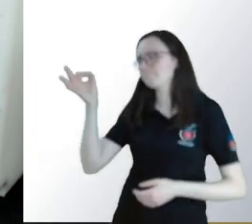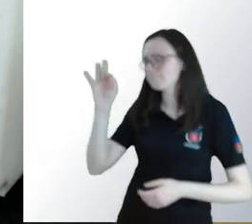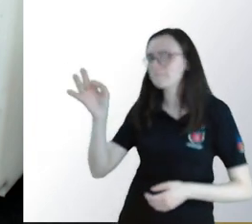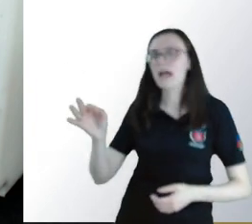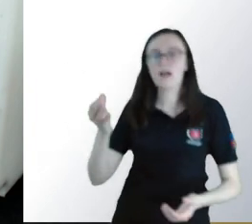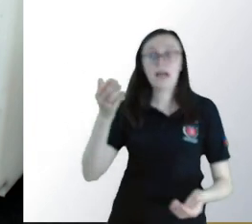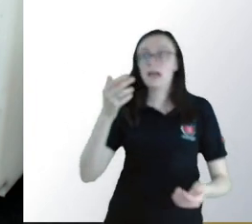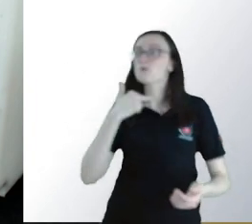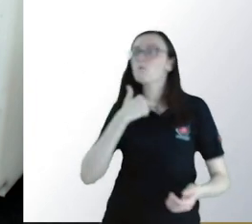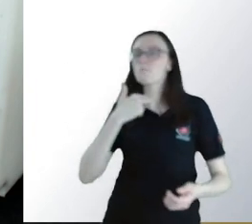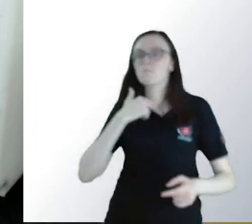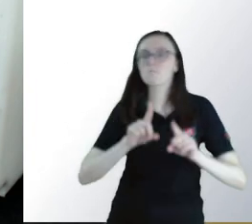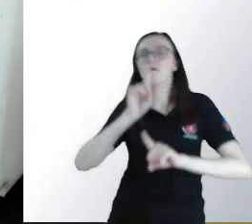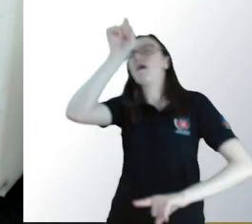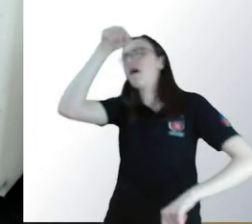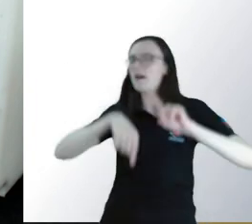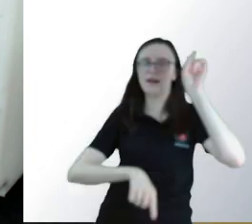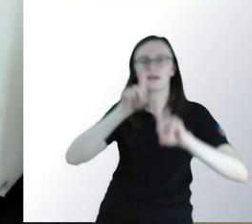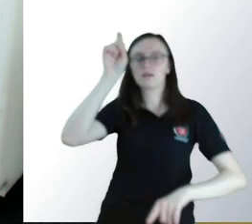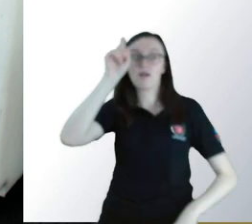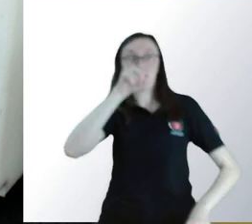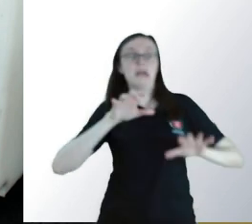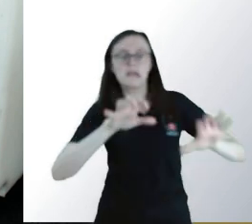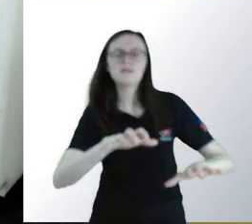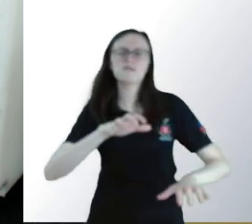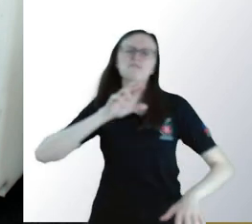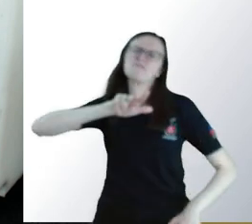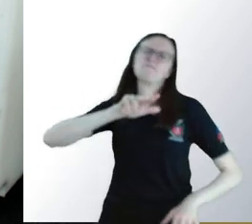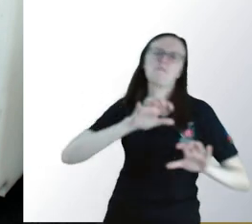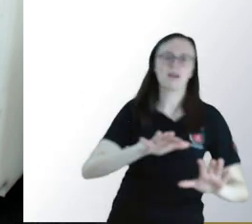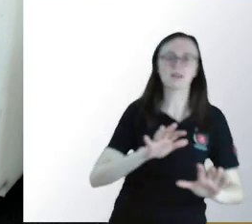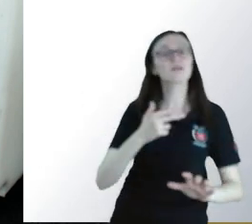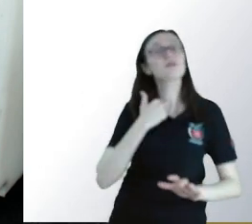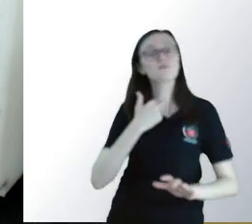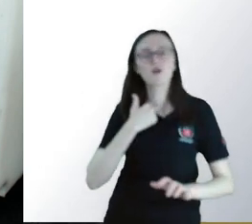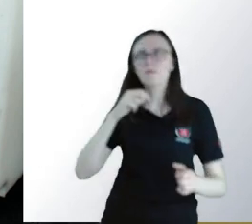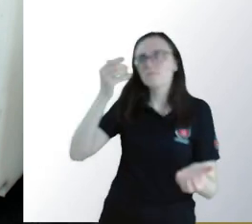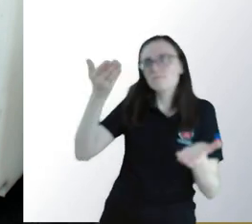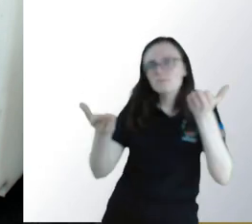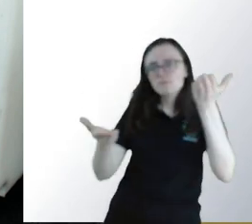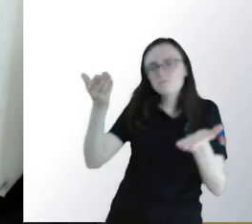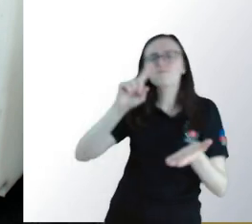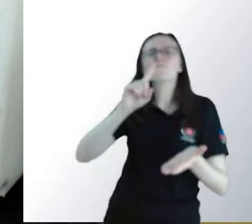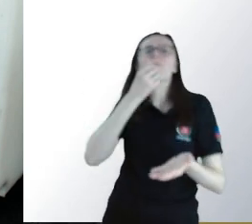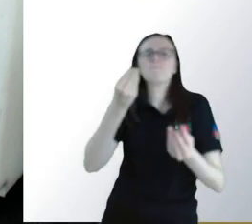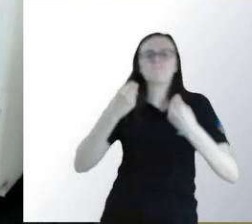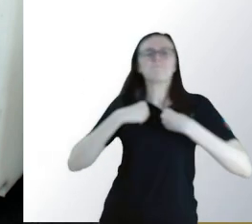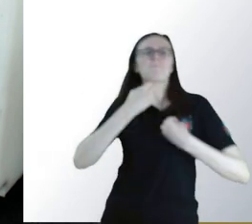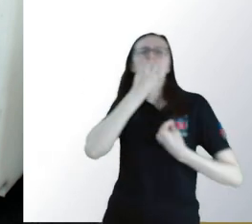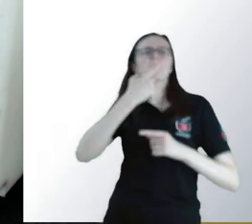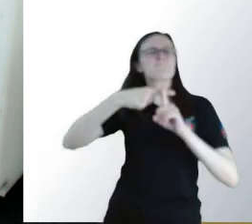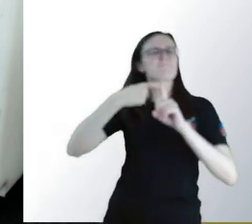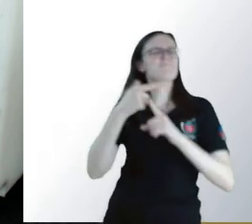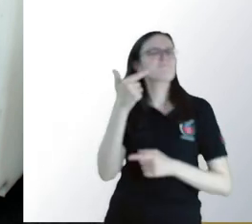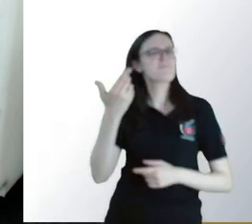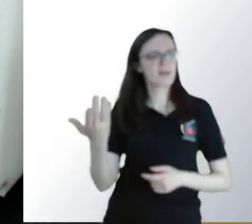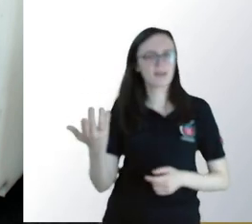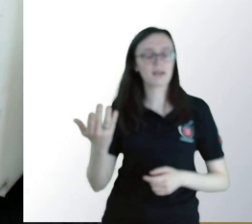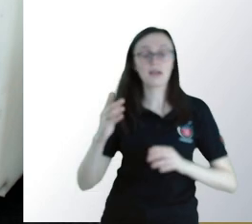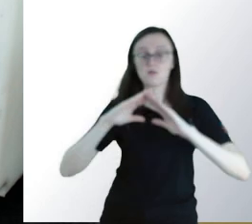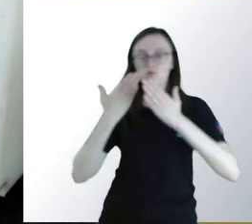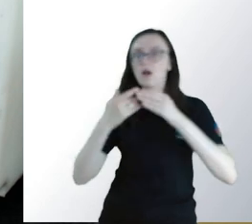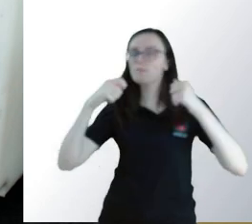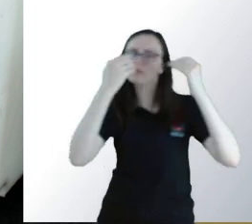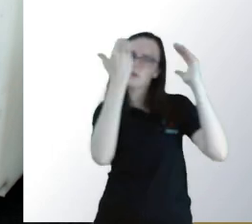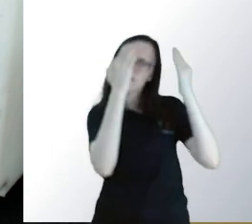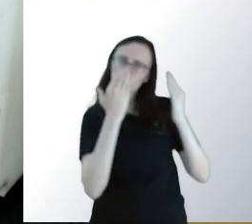eles não são benéficos. Uhum. Vocês, enquanto escola, e nós fazemos justamente essa